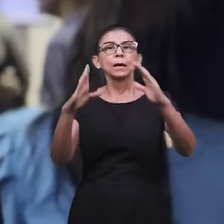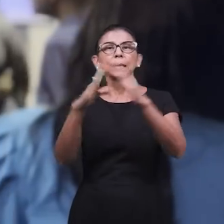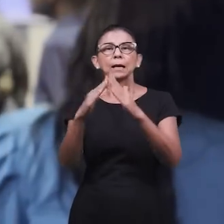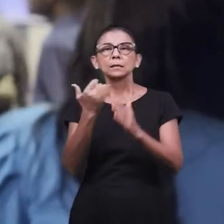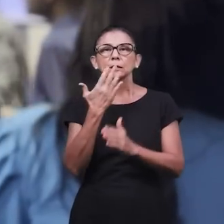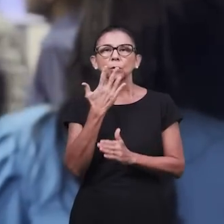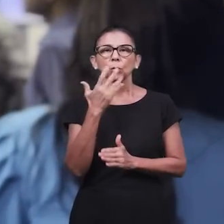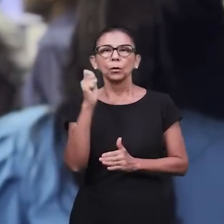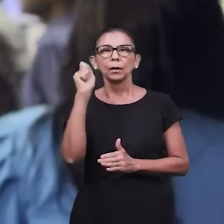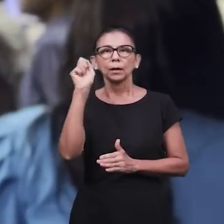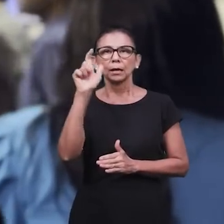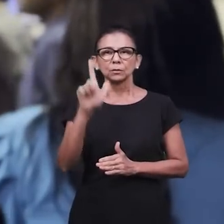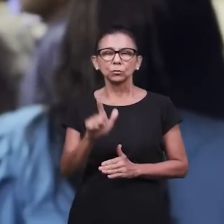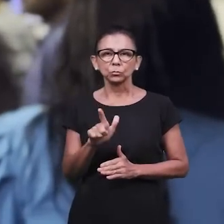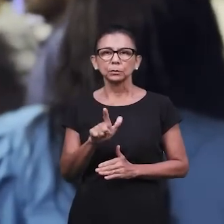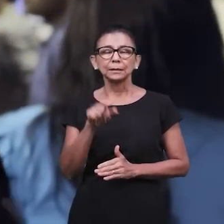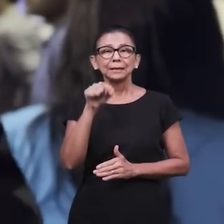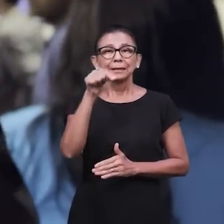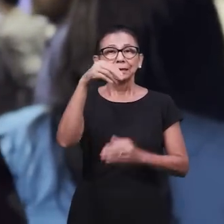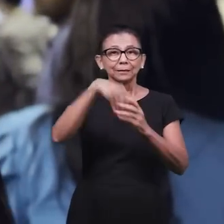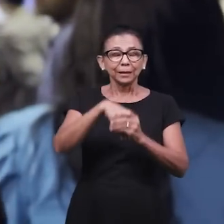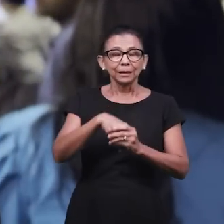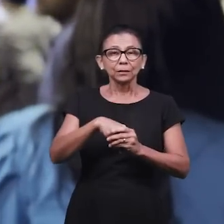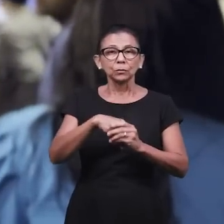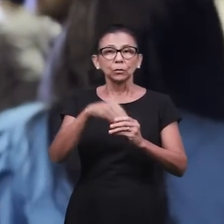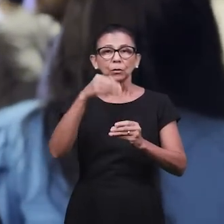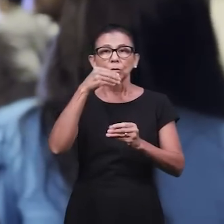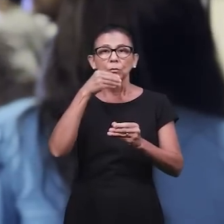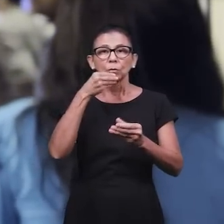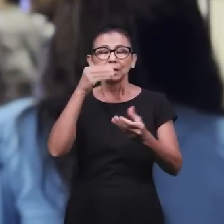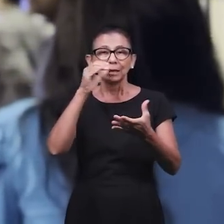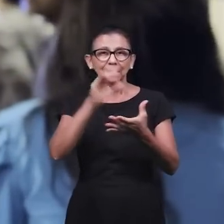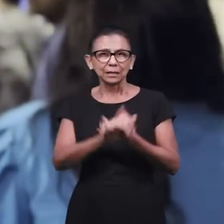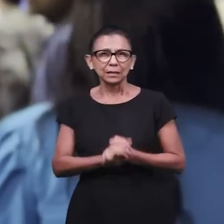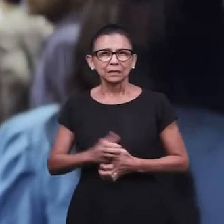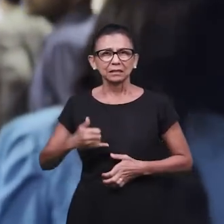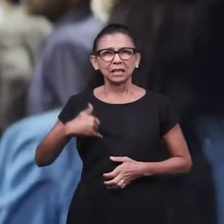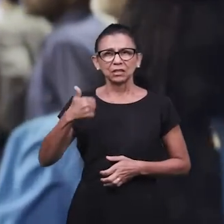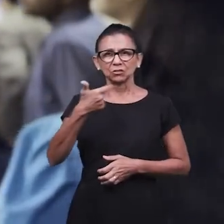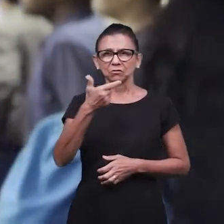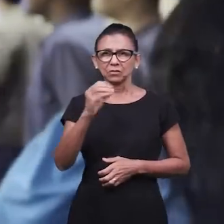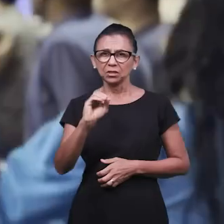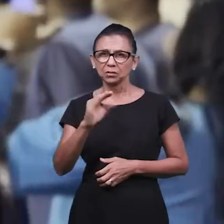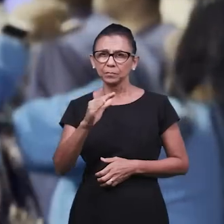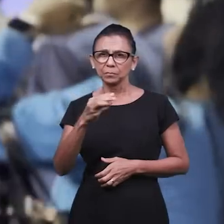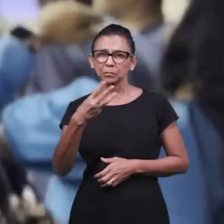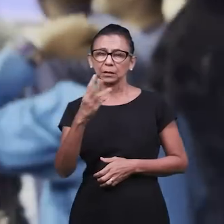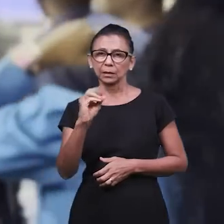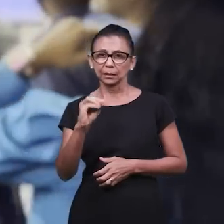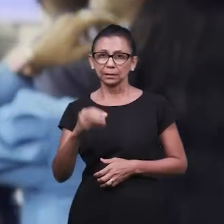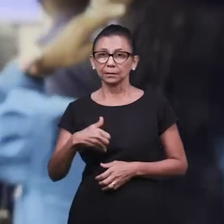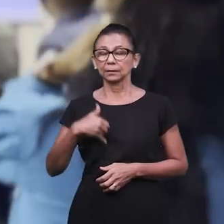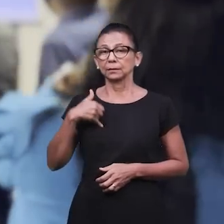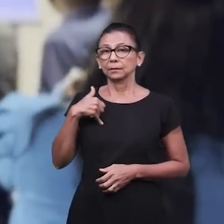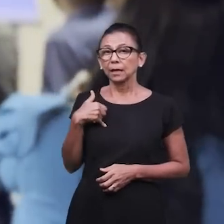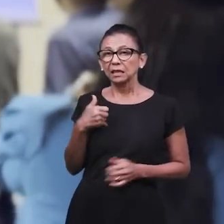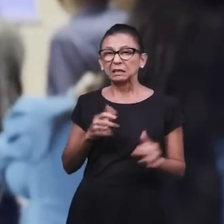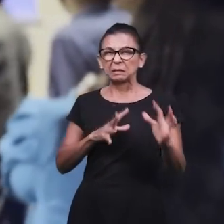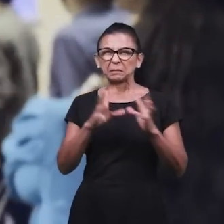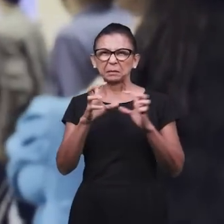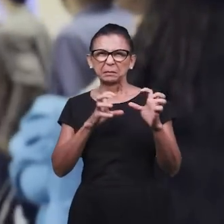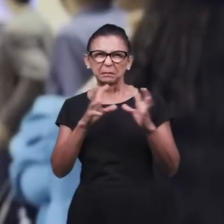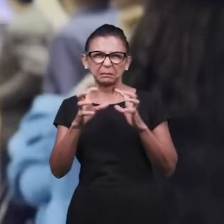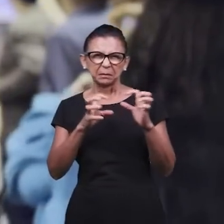casal de por volta de 20, 30 anos e eles estariam brigando. E durante o Senhor dizia que durante aquela